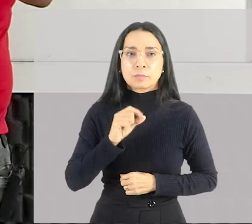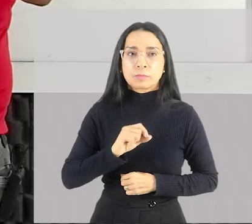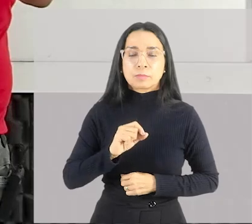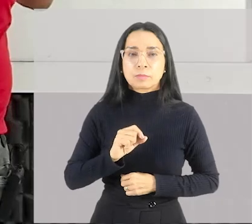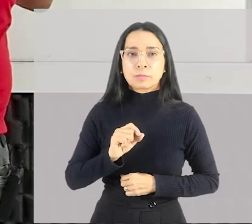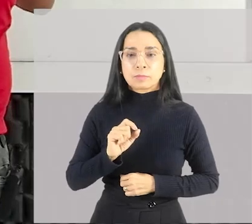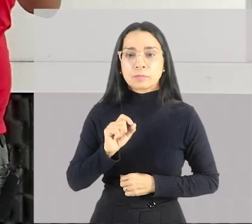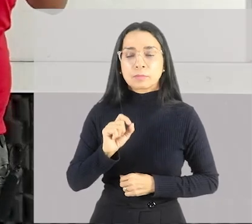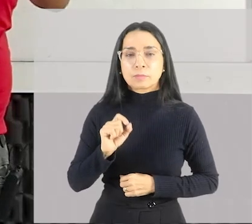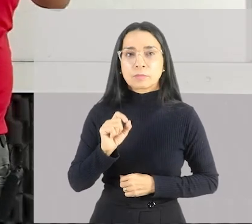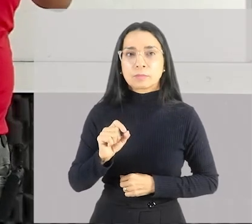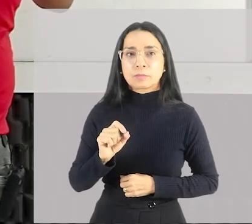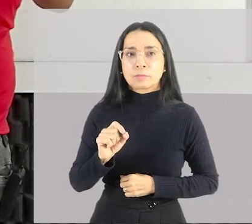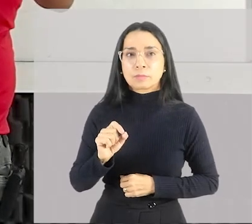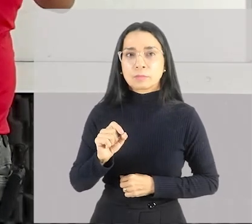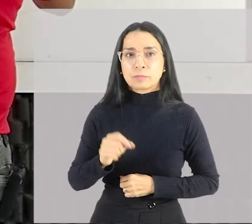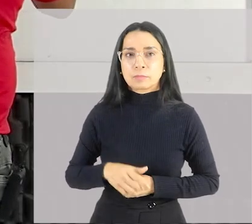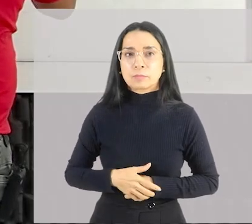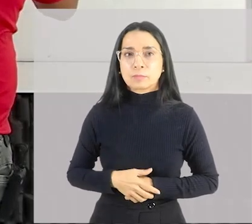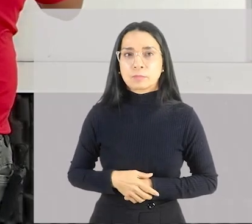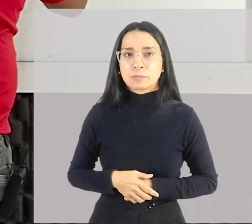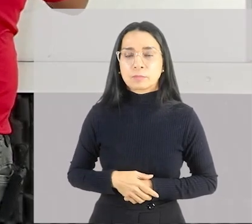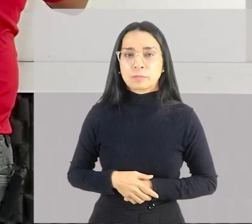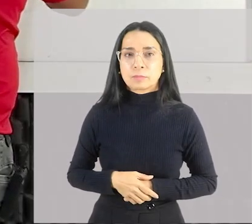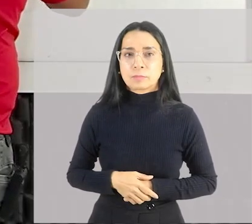três computadores